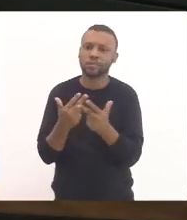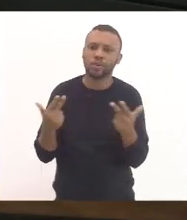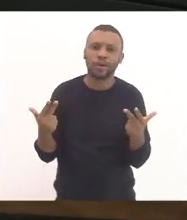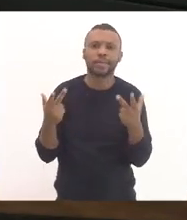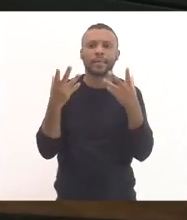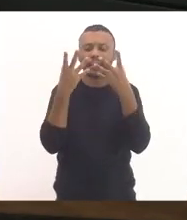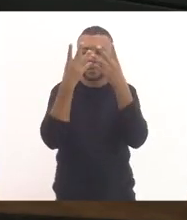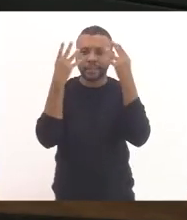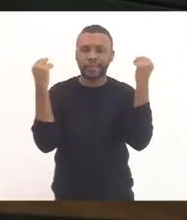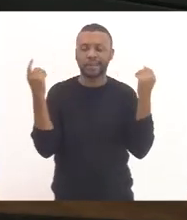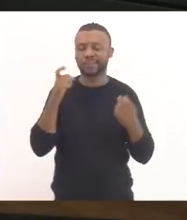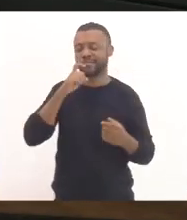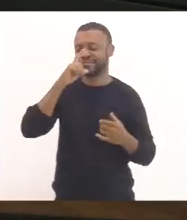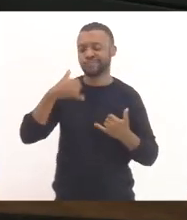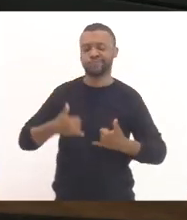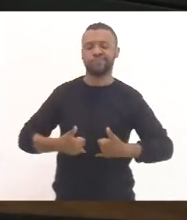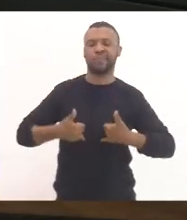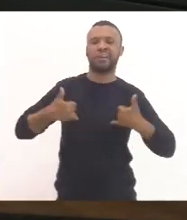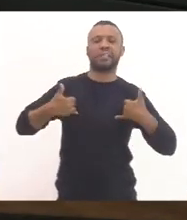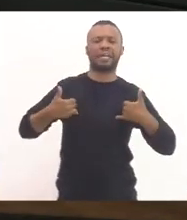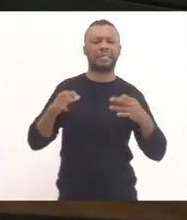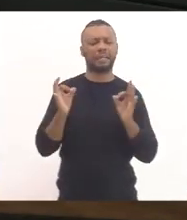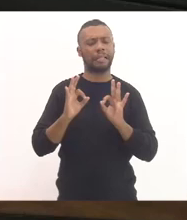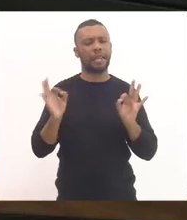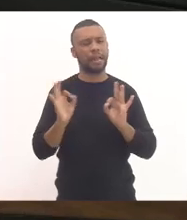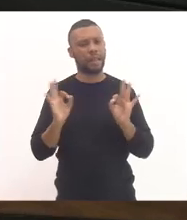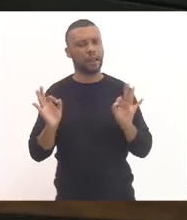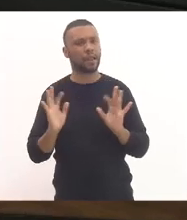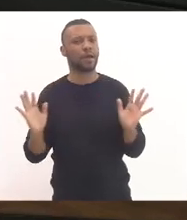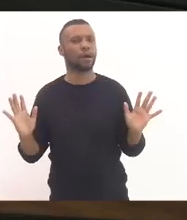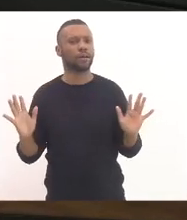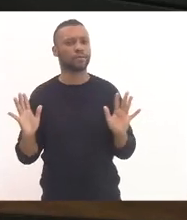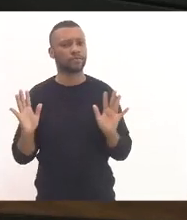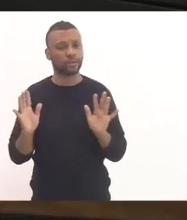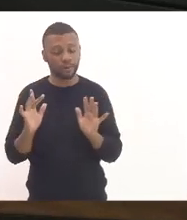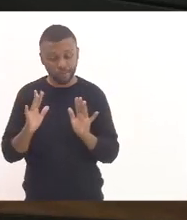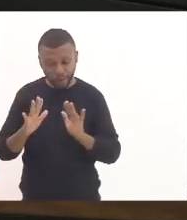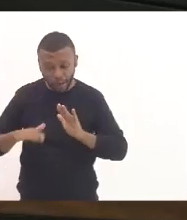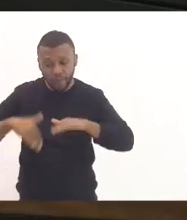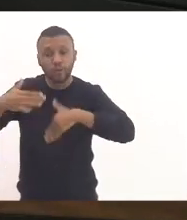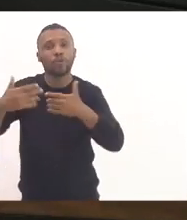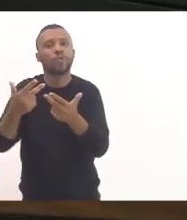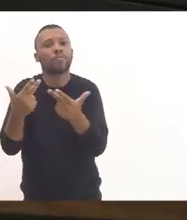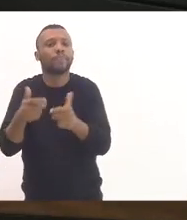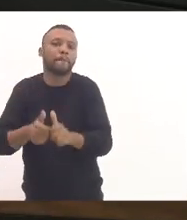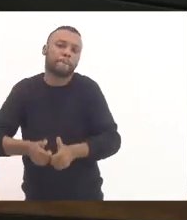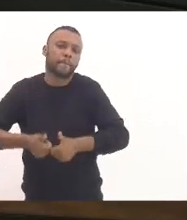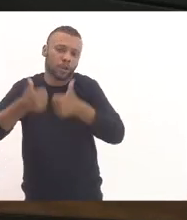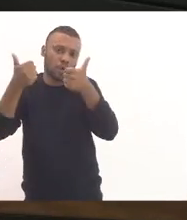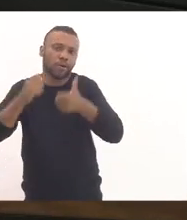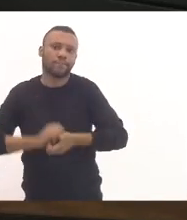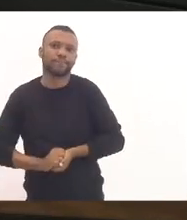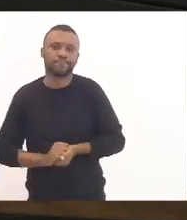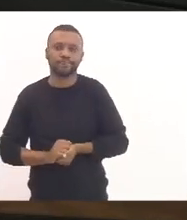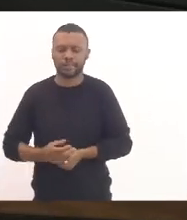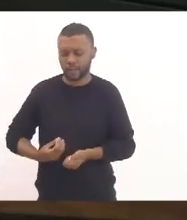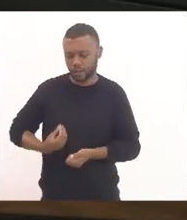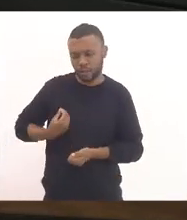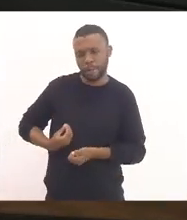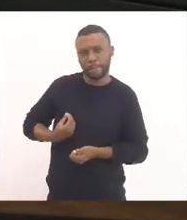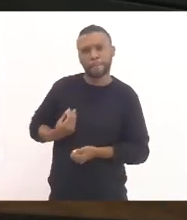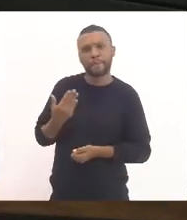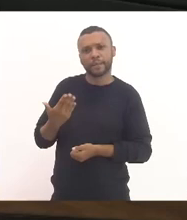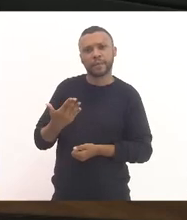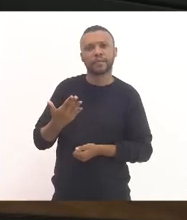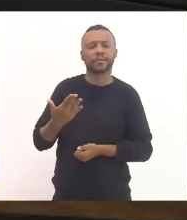esquecendo a vaidade né uma coisa melhor né e a sua presença aqui é